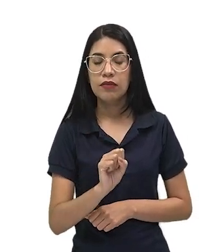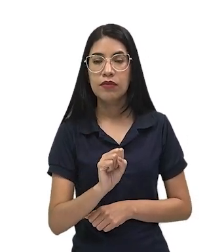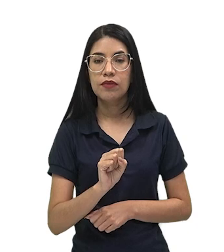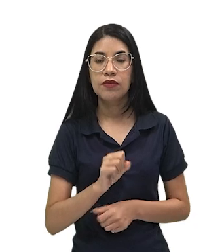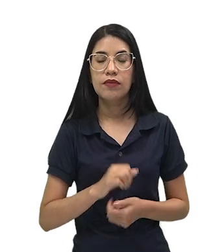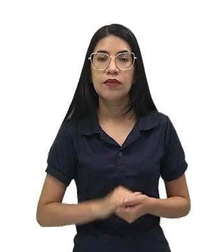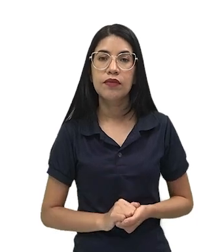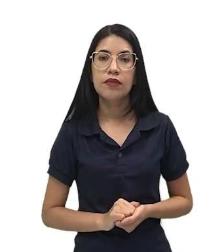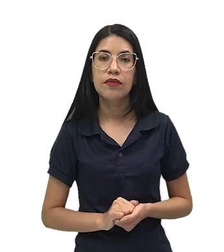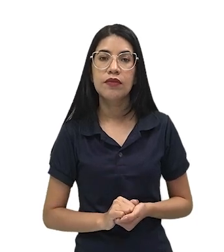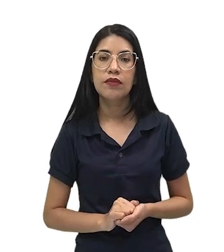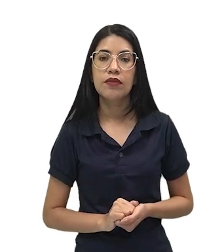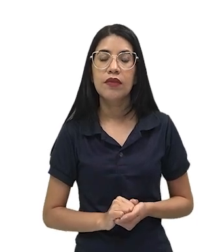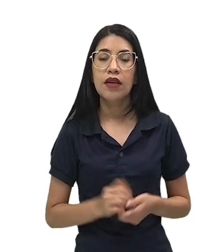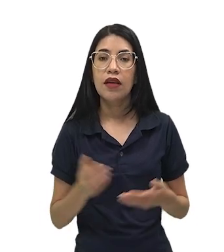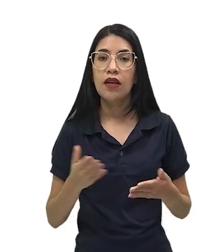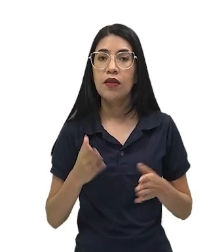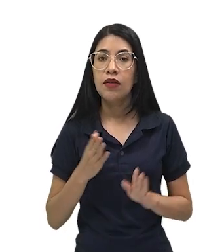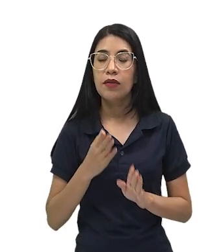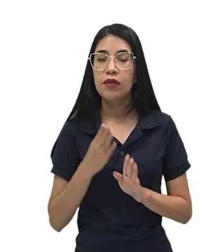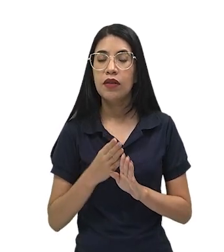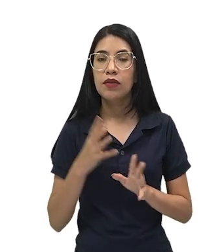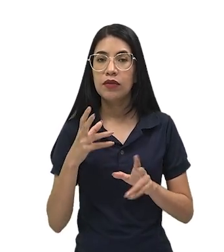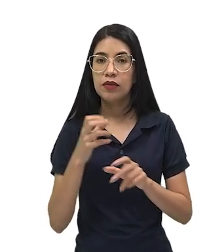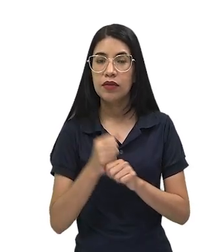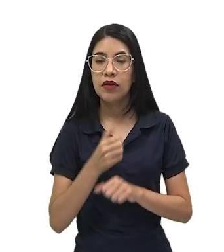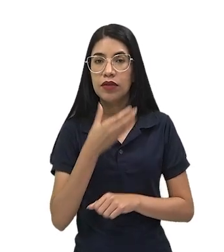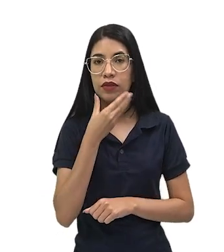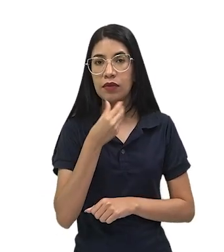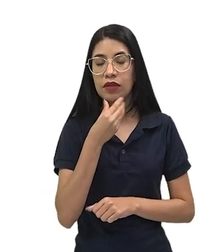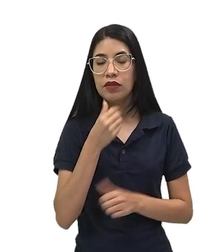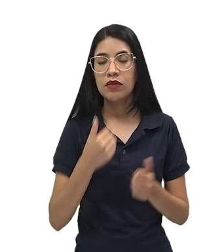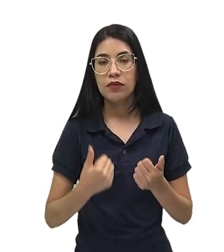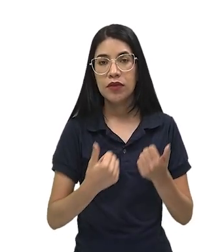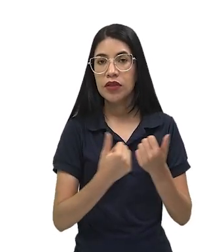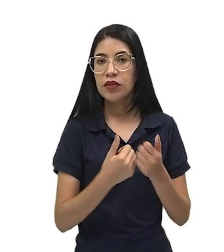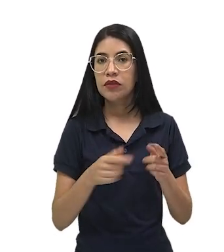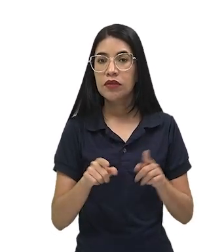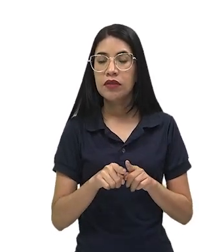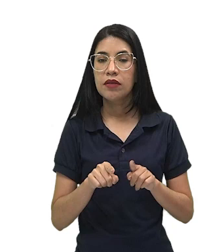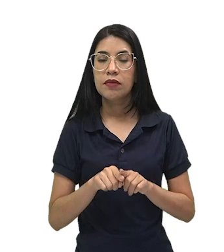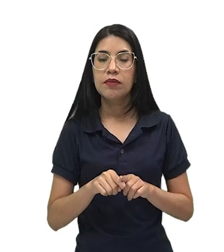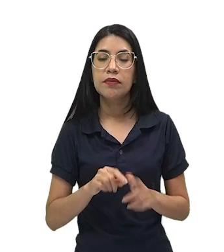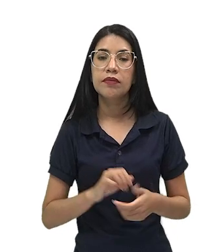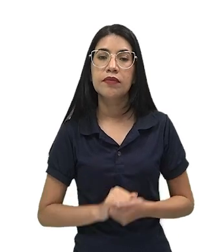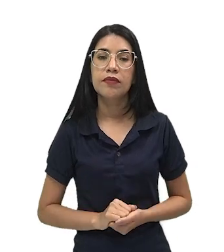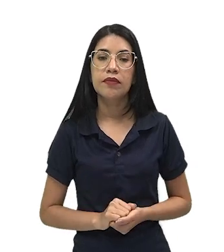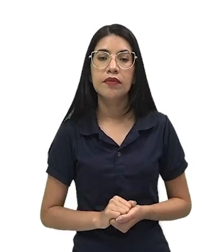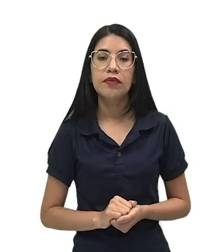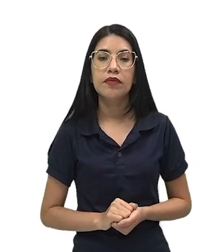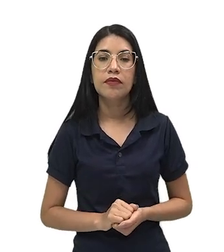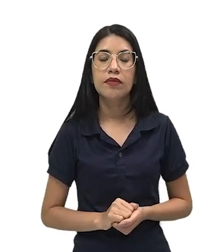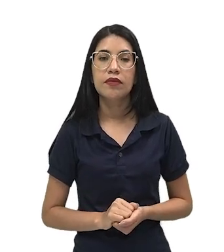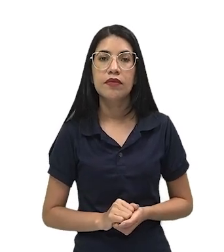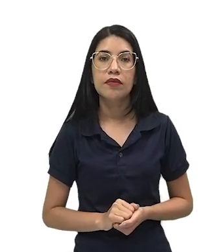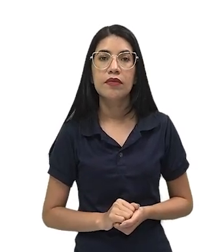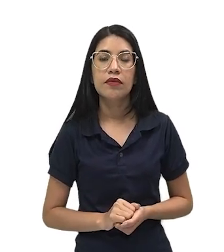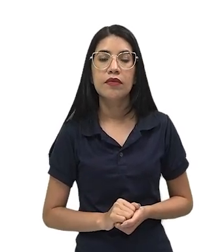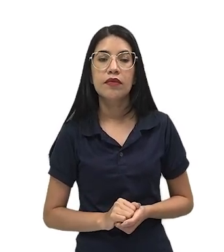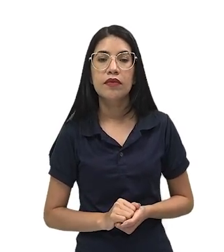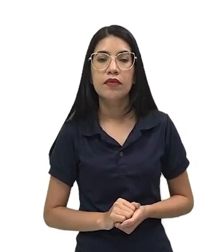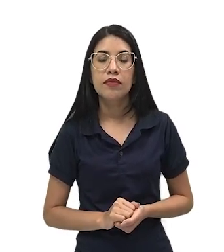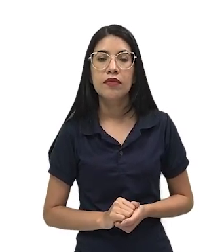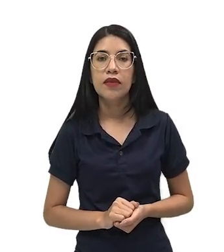Certo? E aí nós podemos saber o número de meninos, isso é substituir, escolhe. Não é 40? Então,